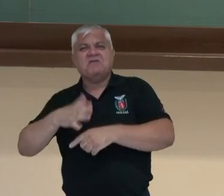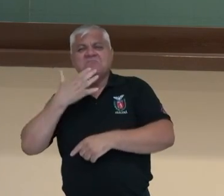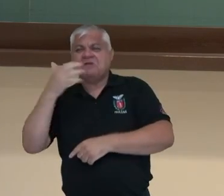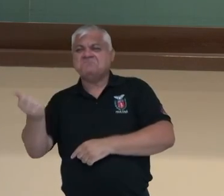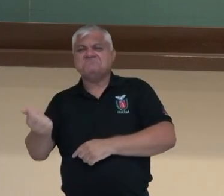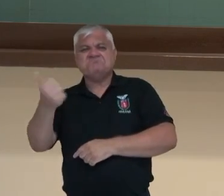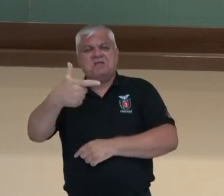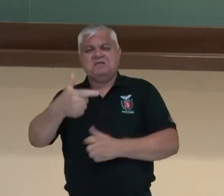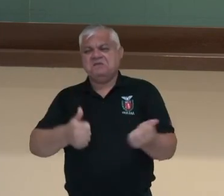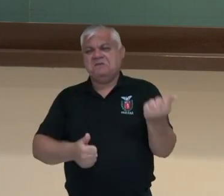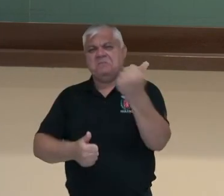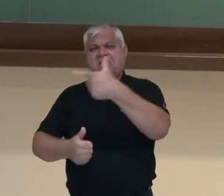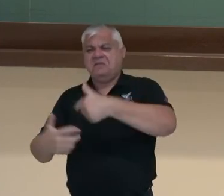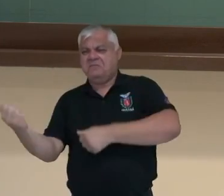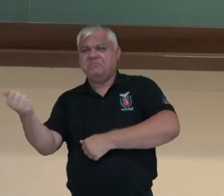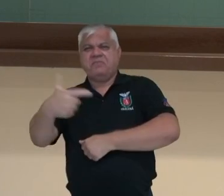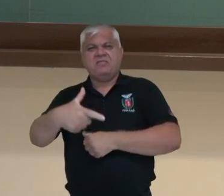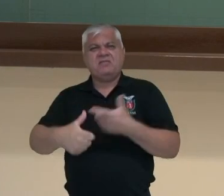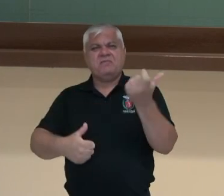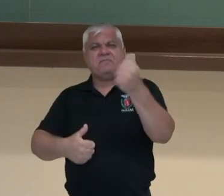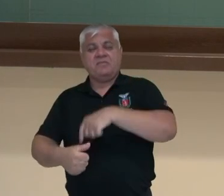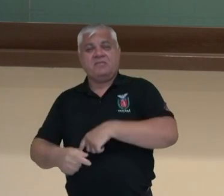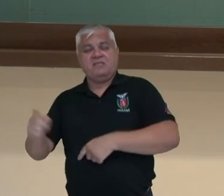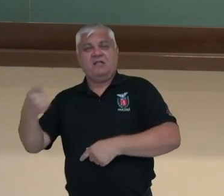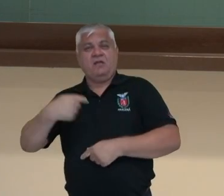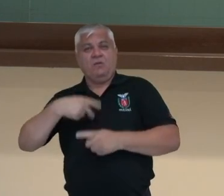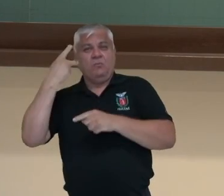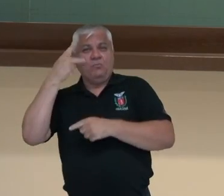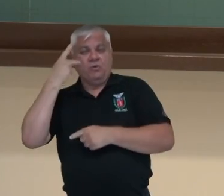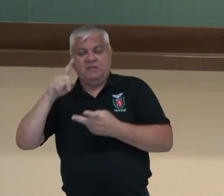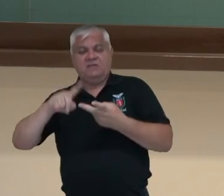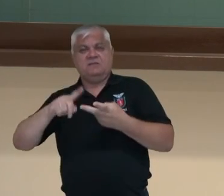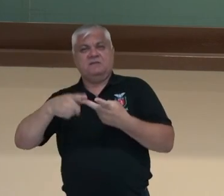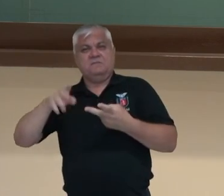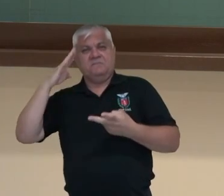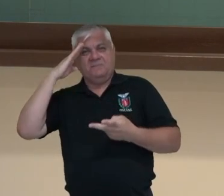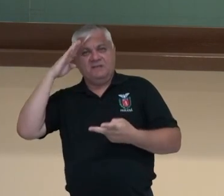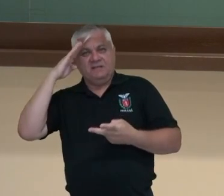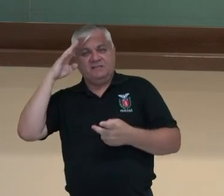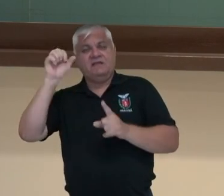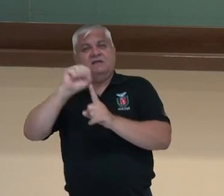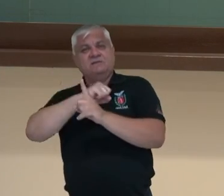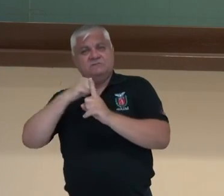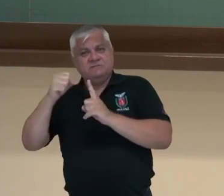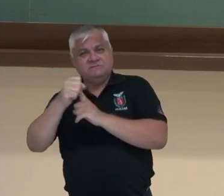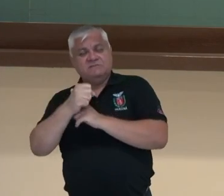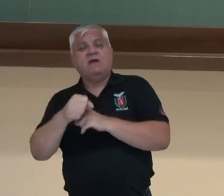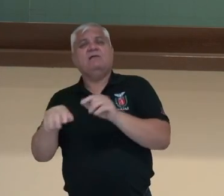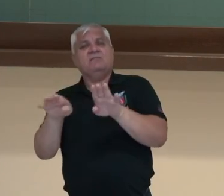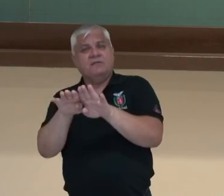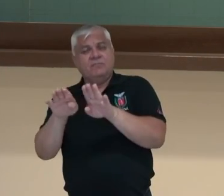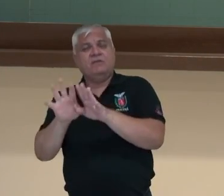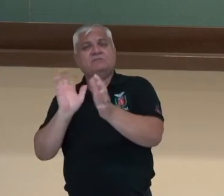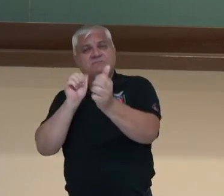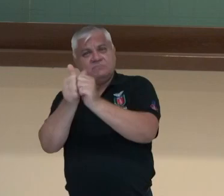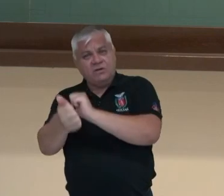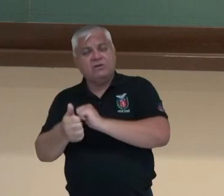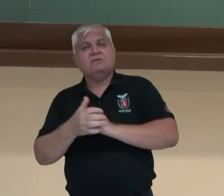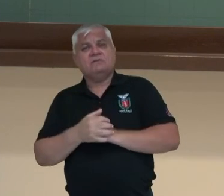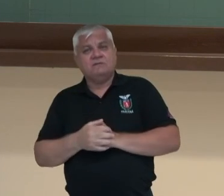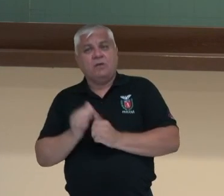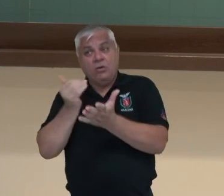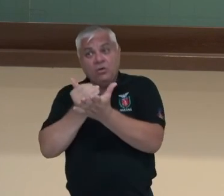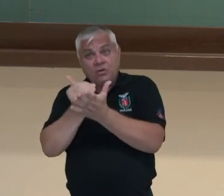tudo, politicamente, militarmente, socialmente e também no esporte. Então, a Guerra Fria